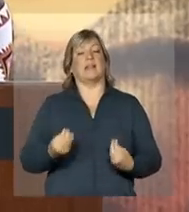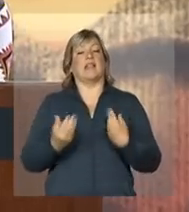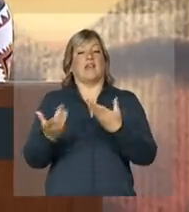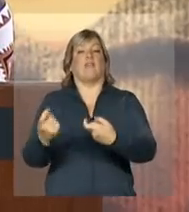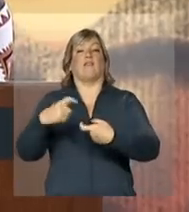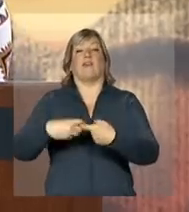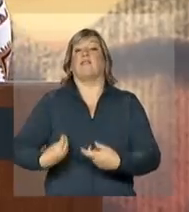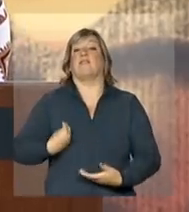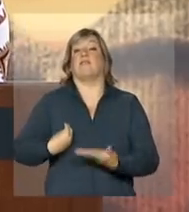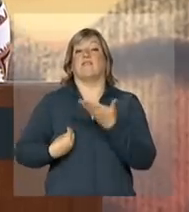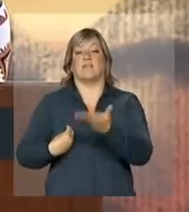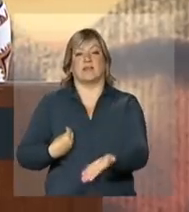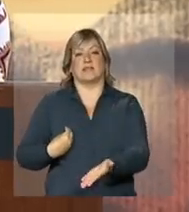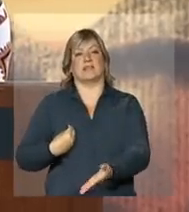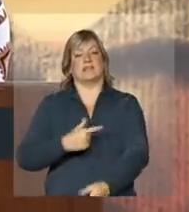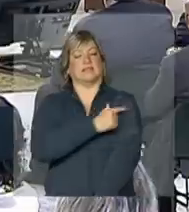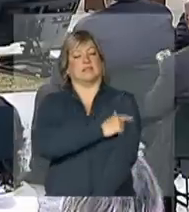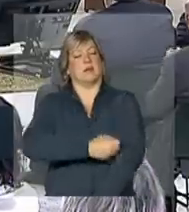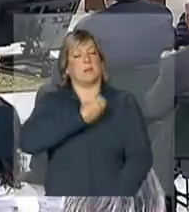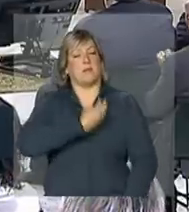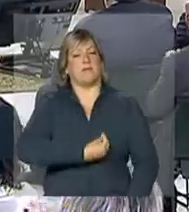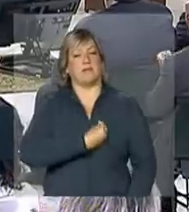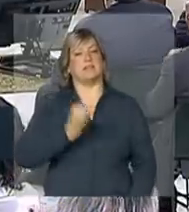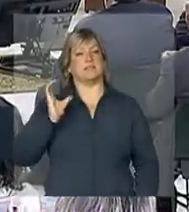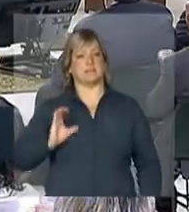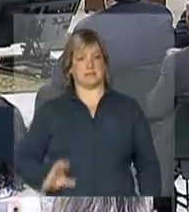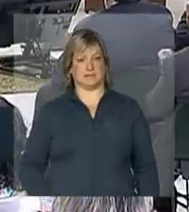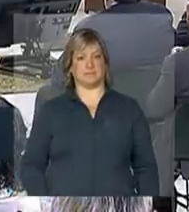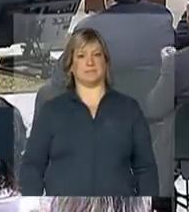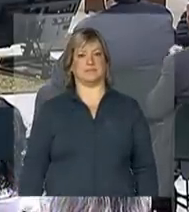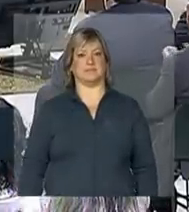vida a dignidade e a